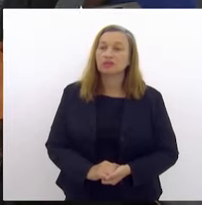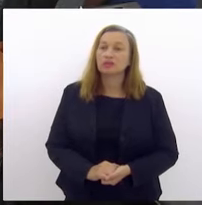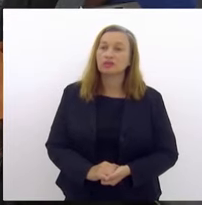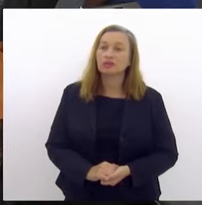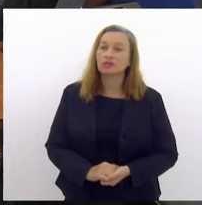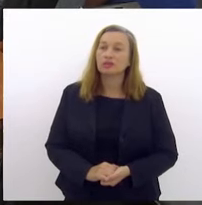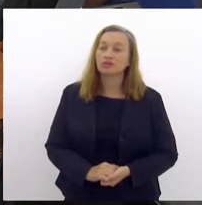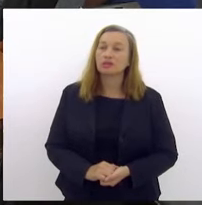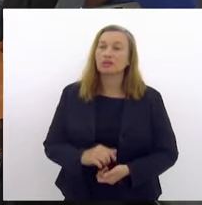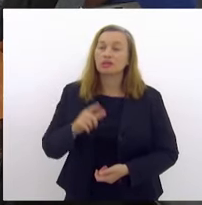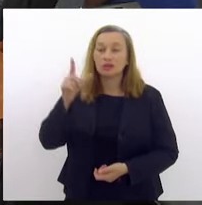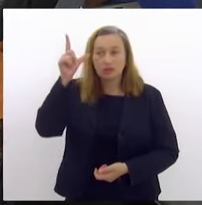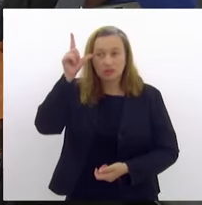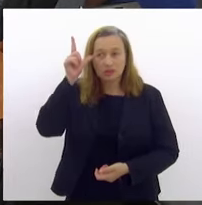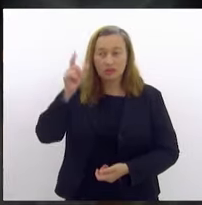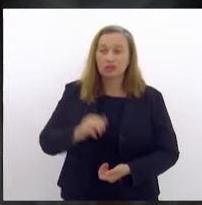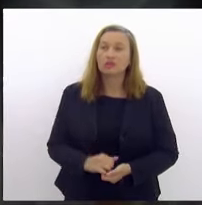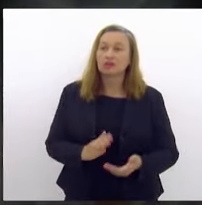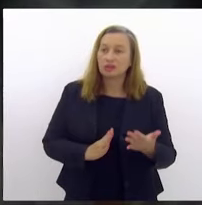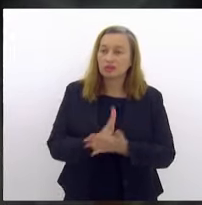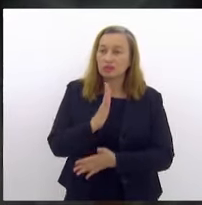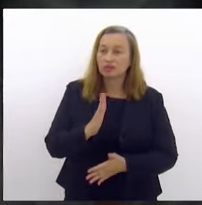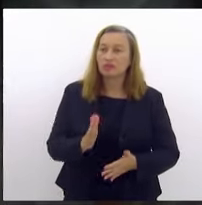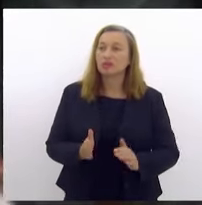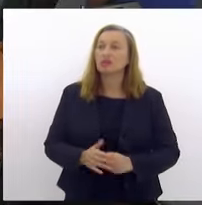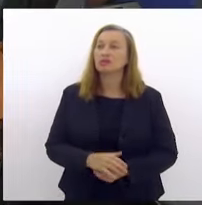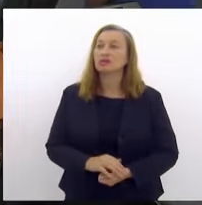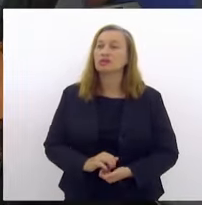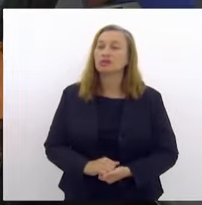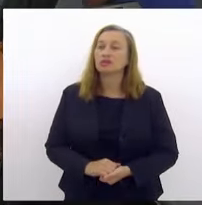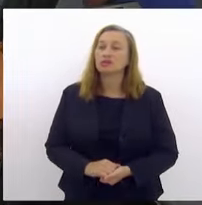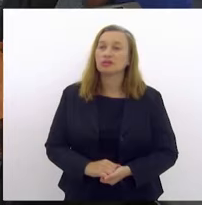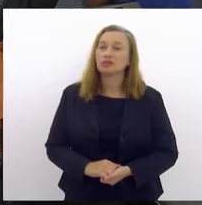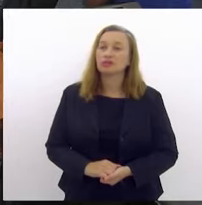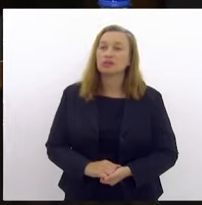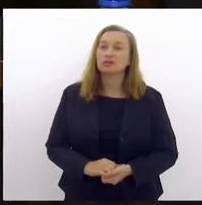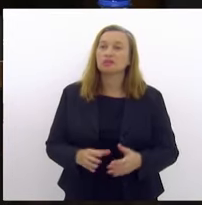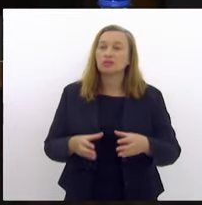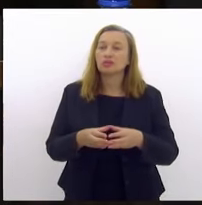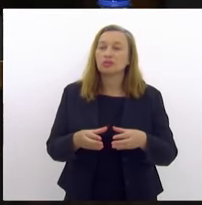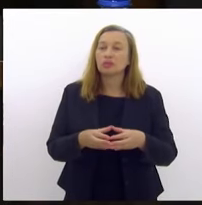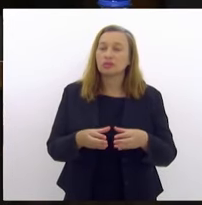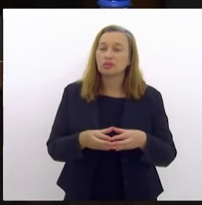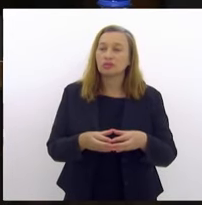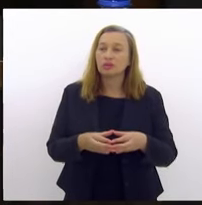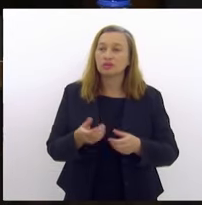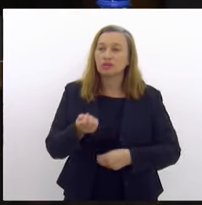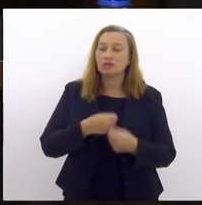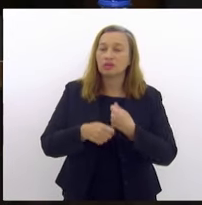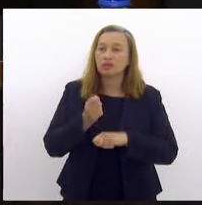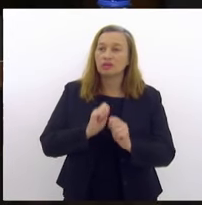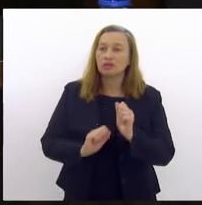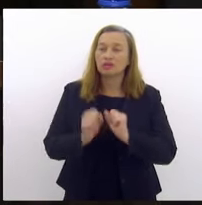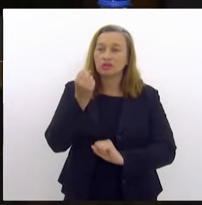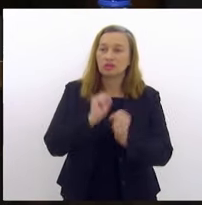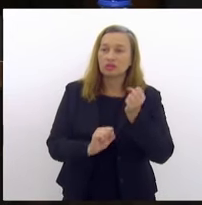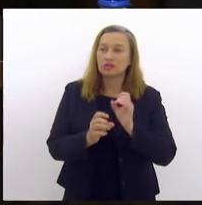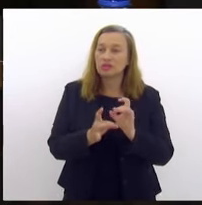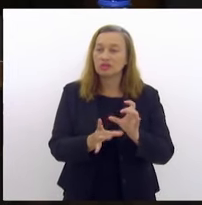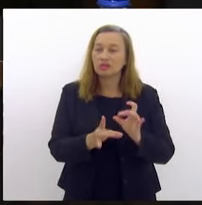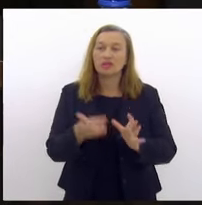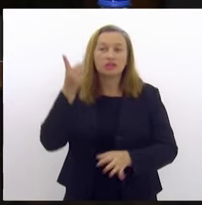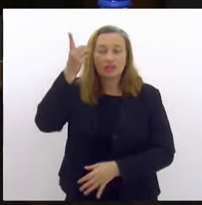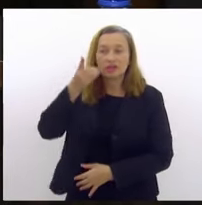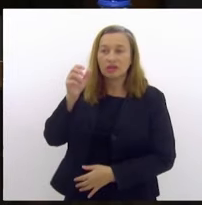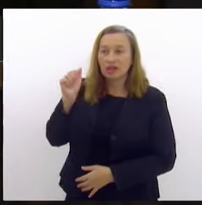A deputada Lucinha. Favorável, com louvor. Pela Comissão de Economia, Indústria e Comércio,